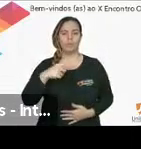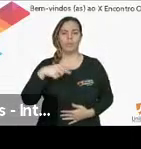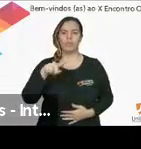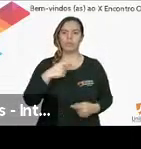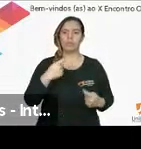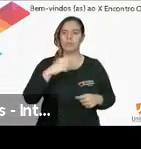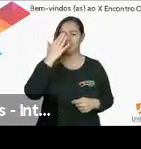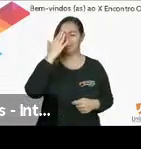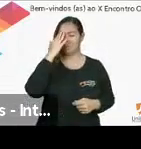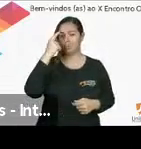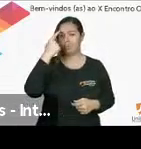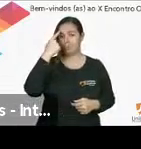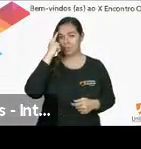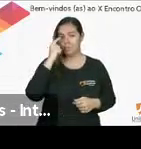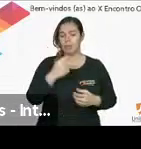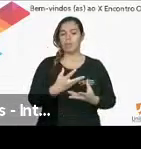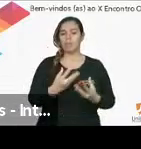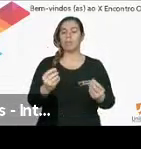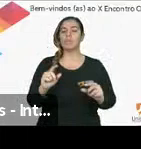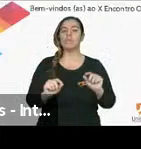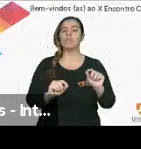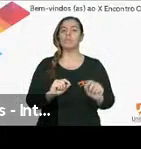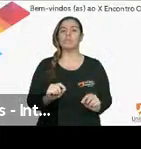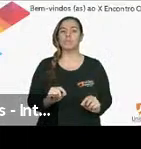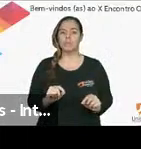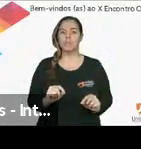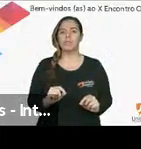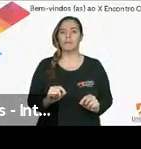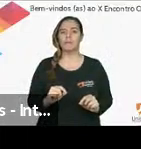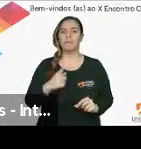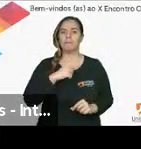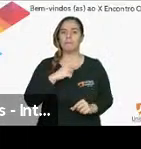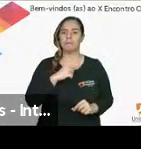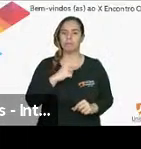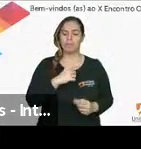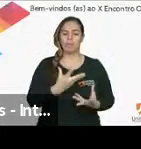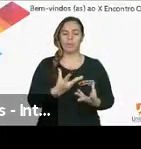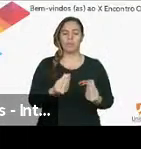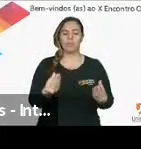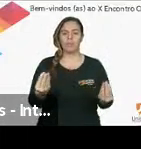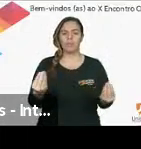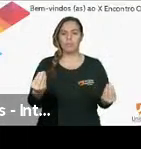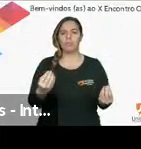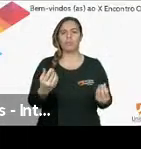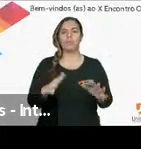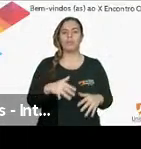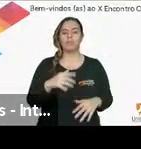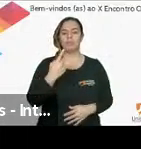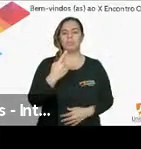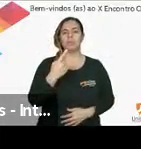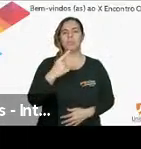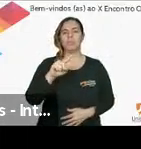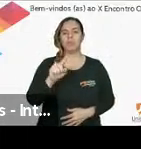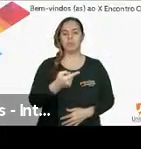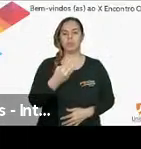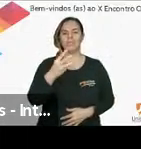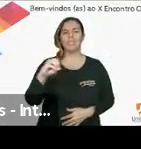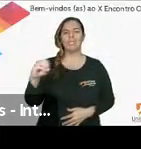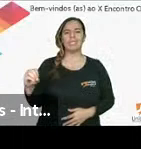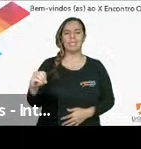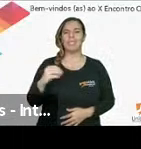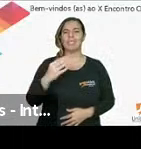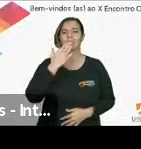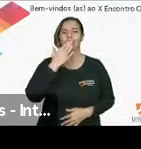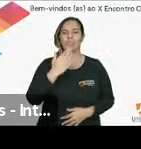muito, porque morcegos, existem 1.300 espécies de morcego, nós